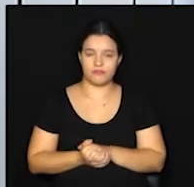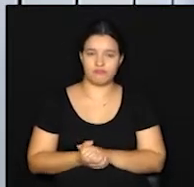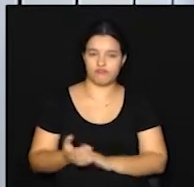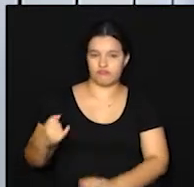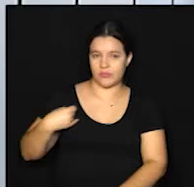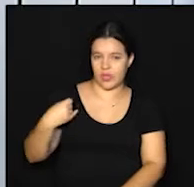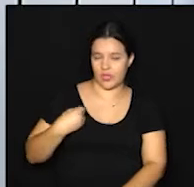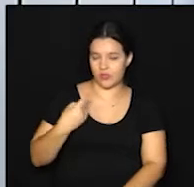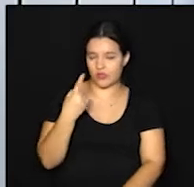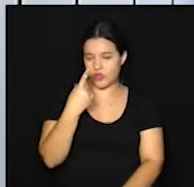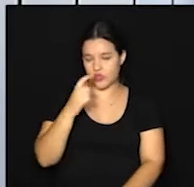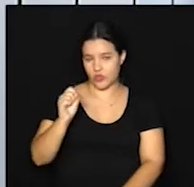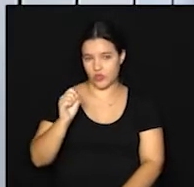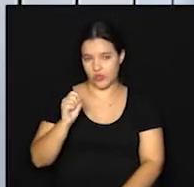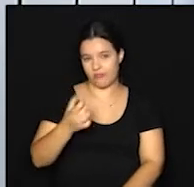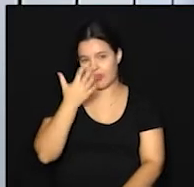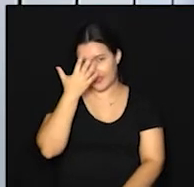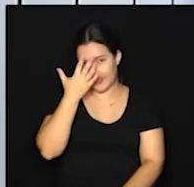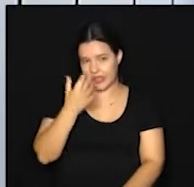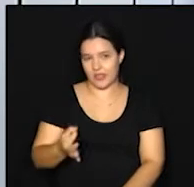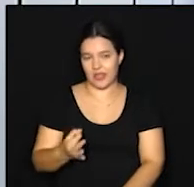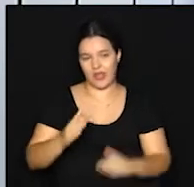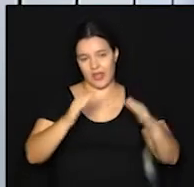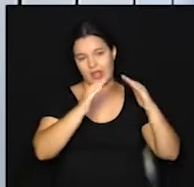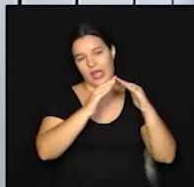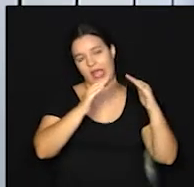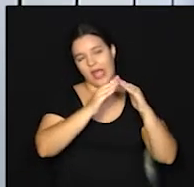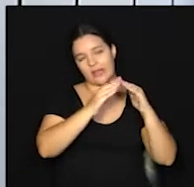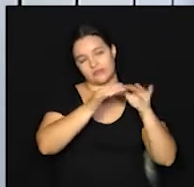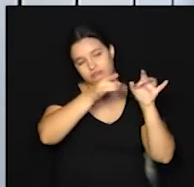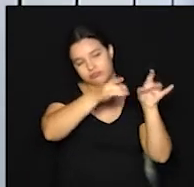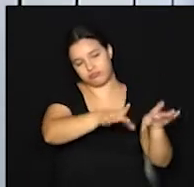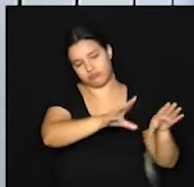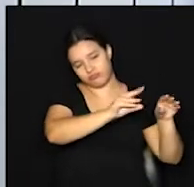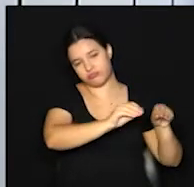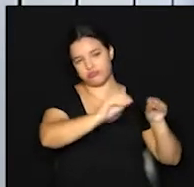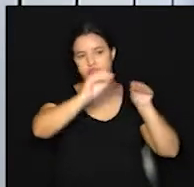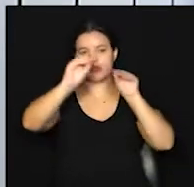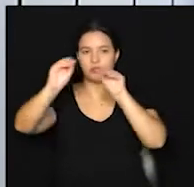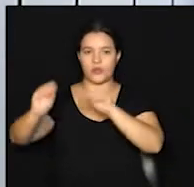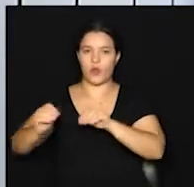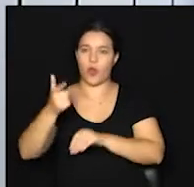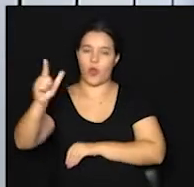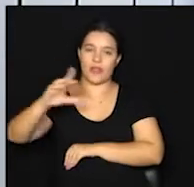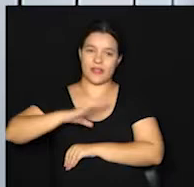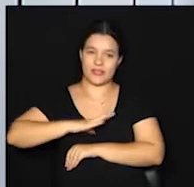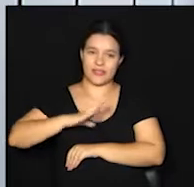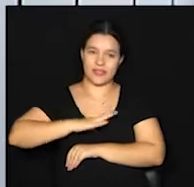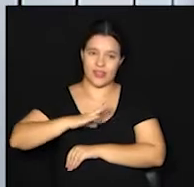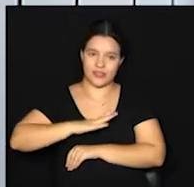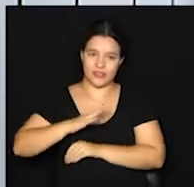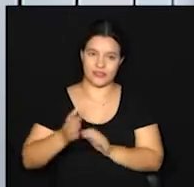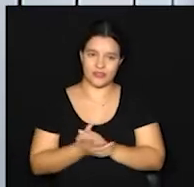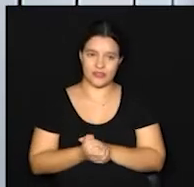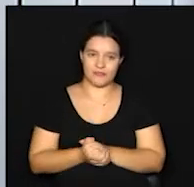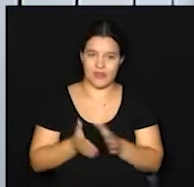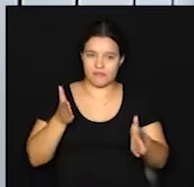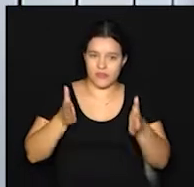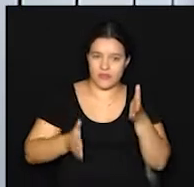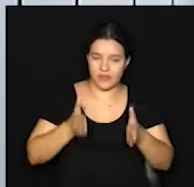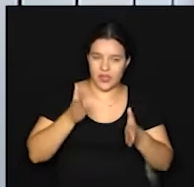18 anos você decidiu deixar a sua casa, sair da cidade. Sim. Nesta época, você